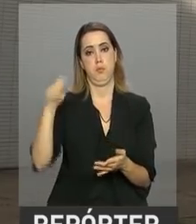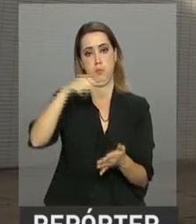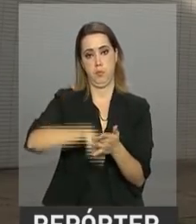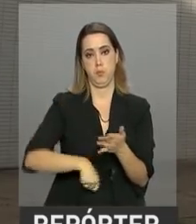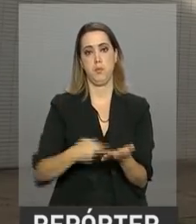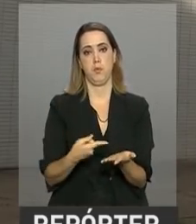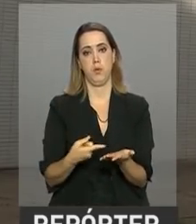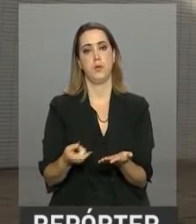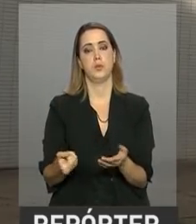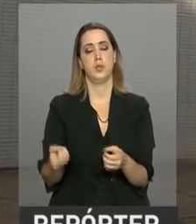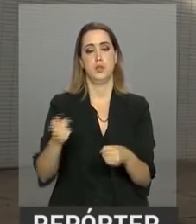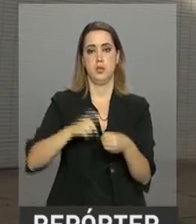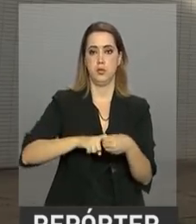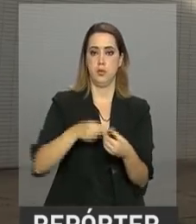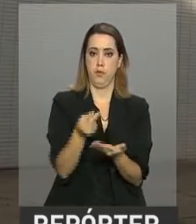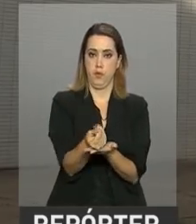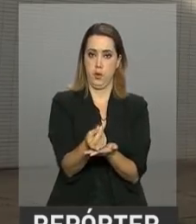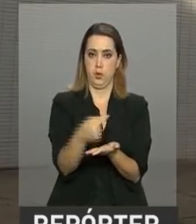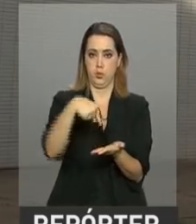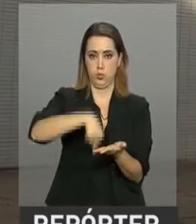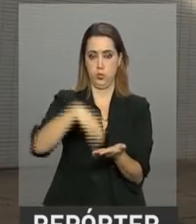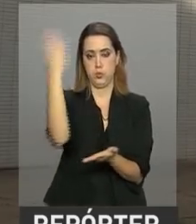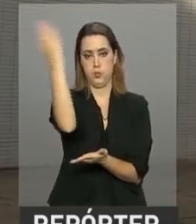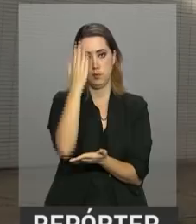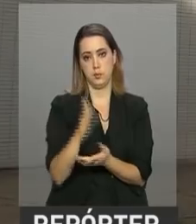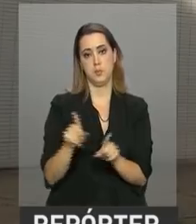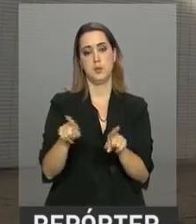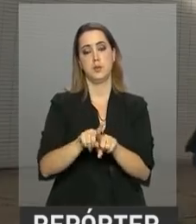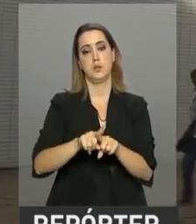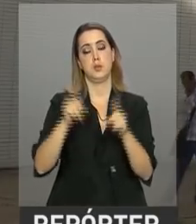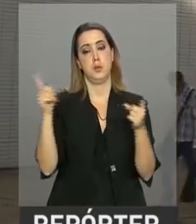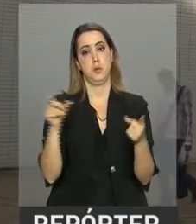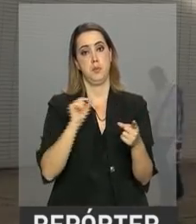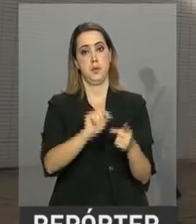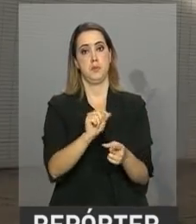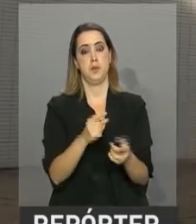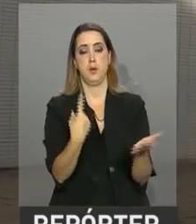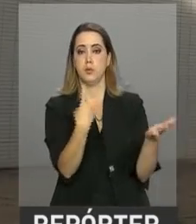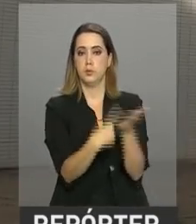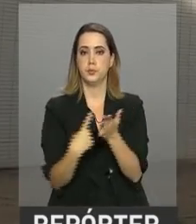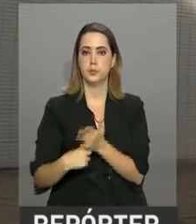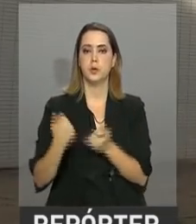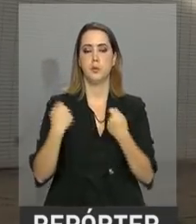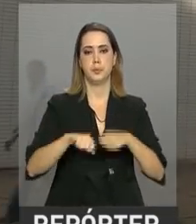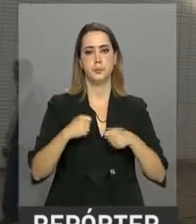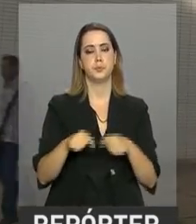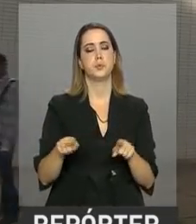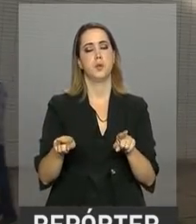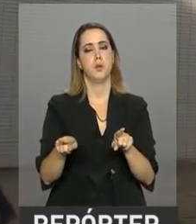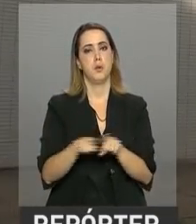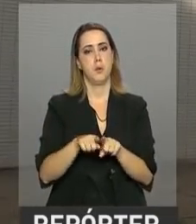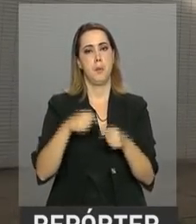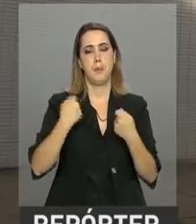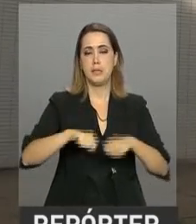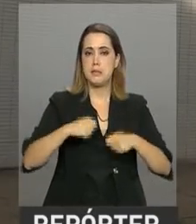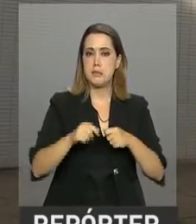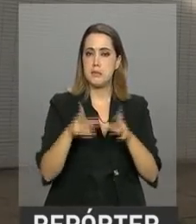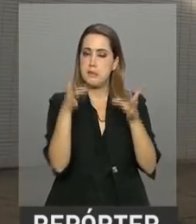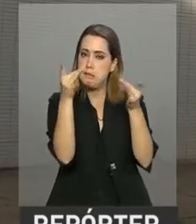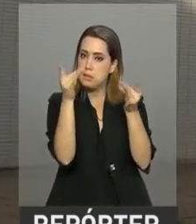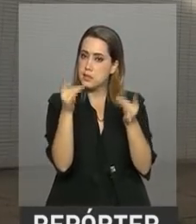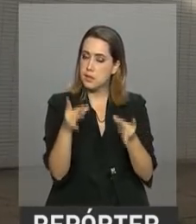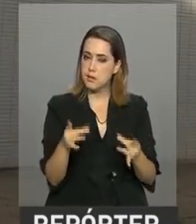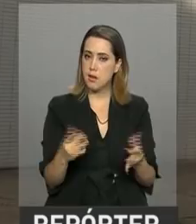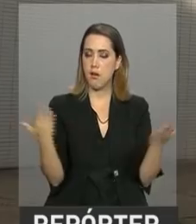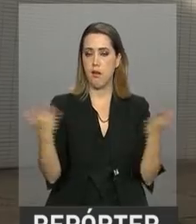chamada repatriação. Mas para o Pacto Nacional pelo Equilíbrio das Contas Públicas ser fechado, ainda faltam detalhes que estão